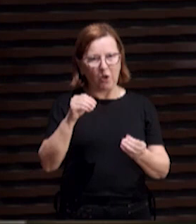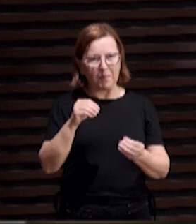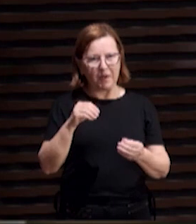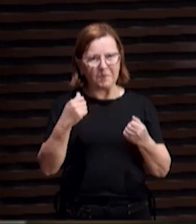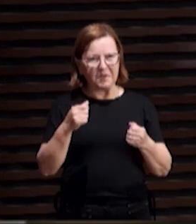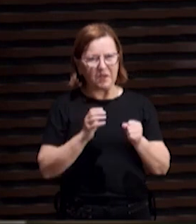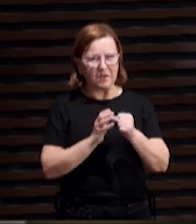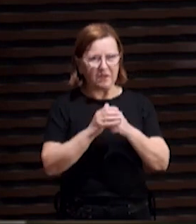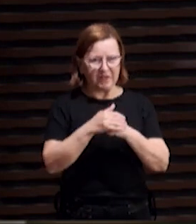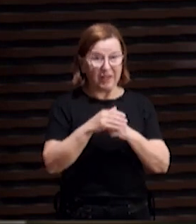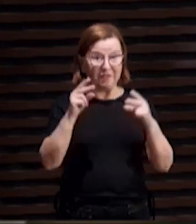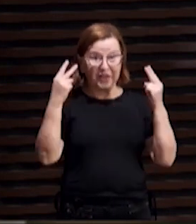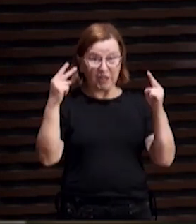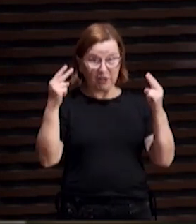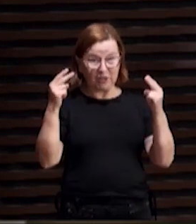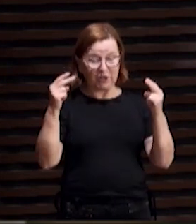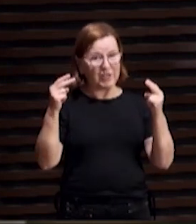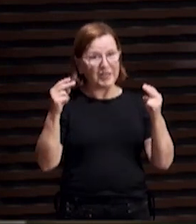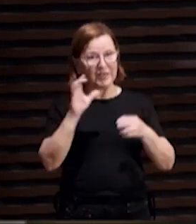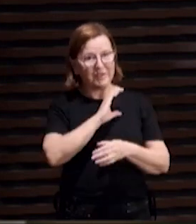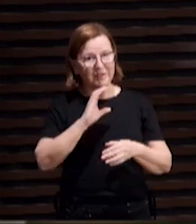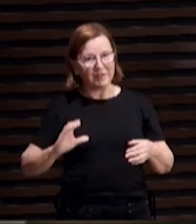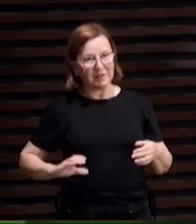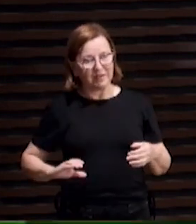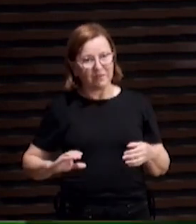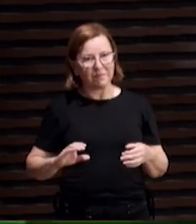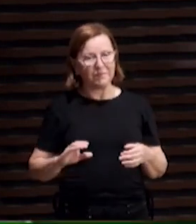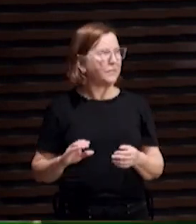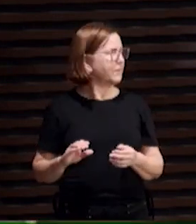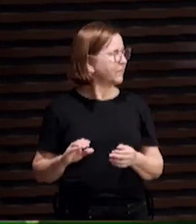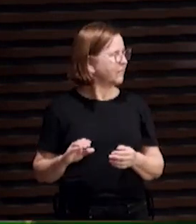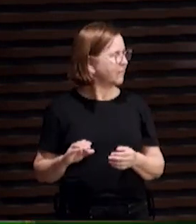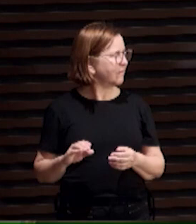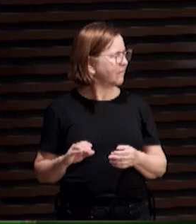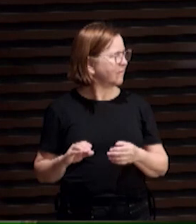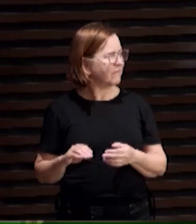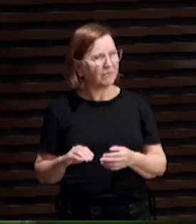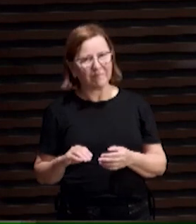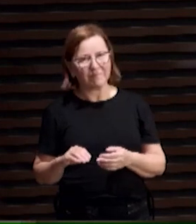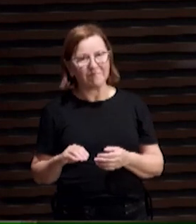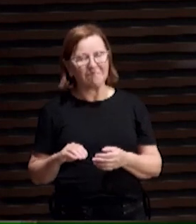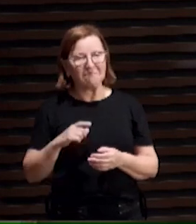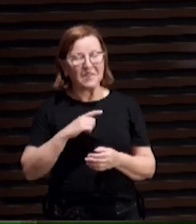para perpetuar o mito do anticristo? Tema dos meus futuros